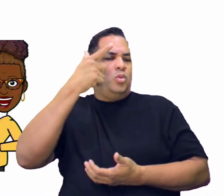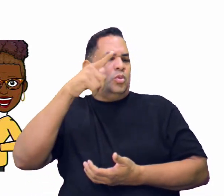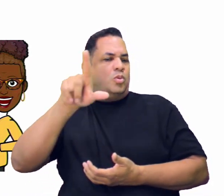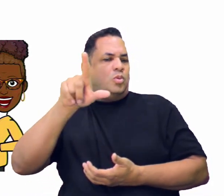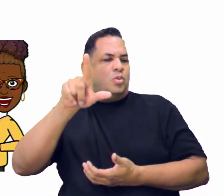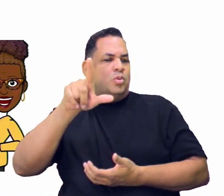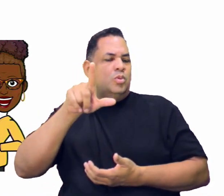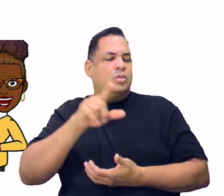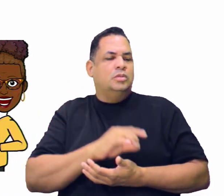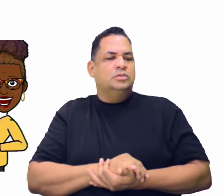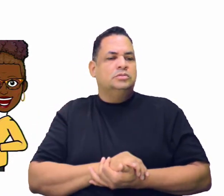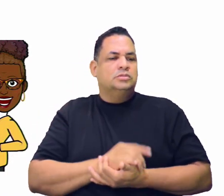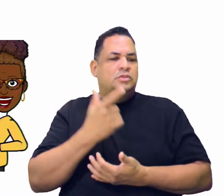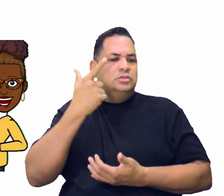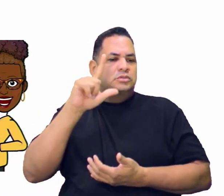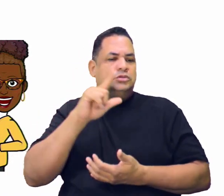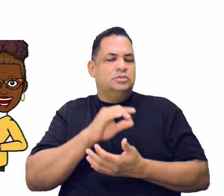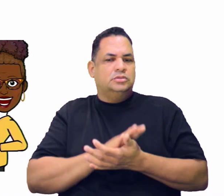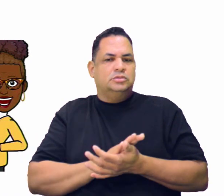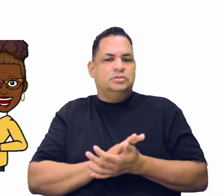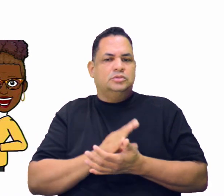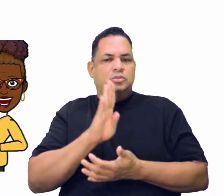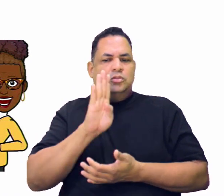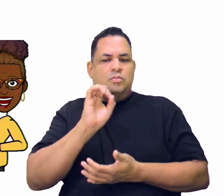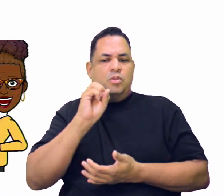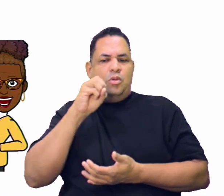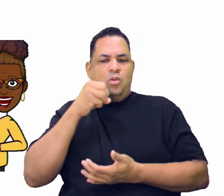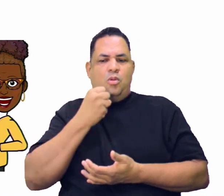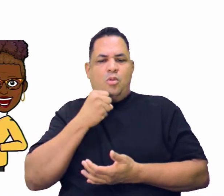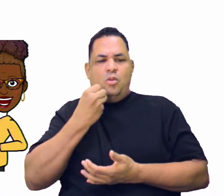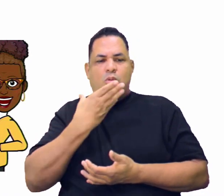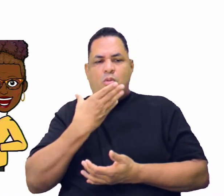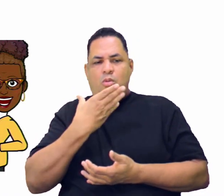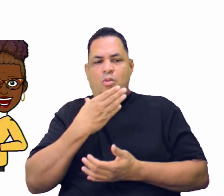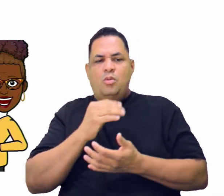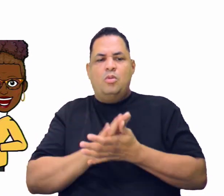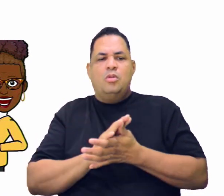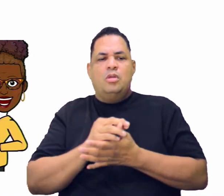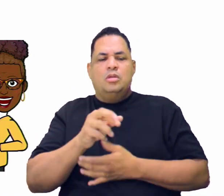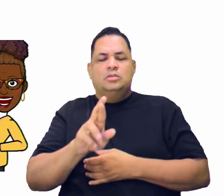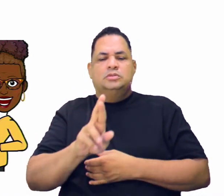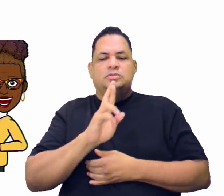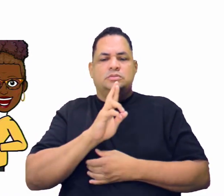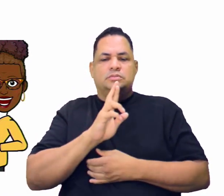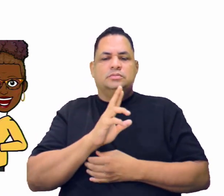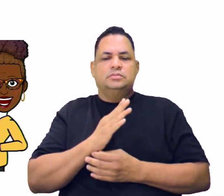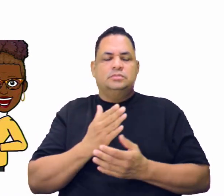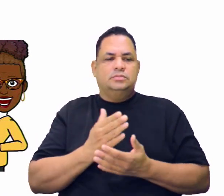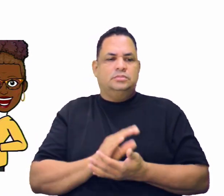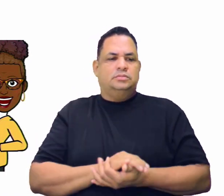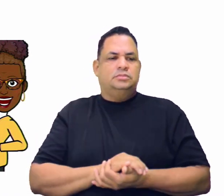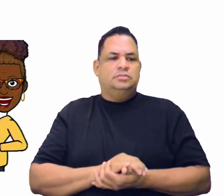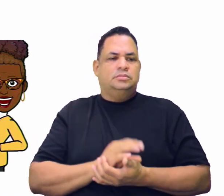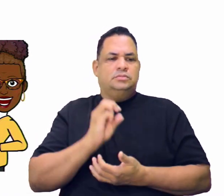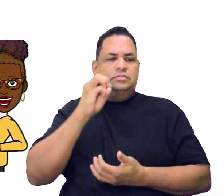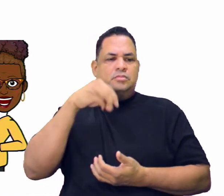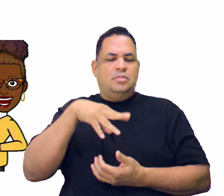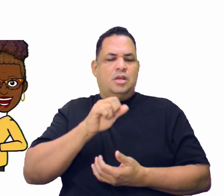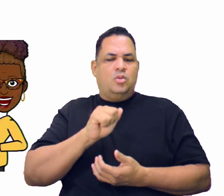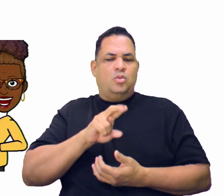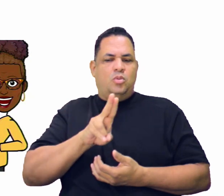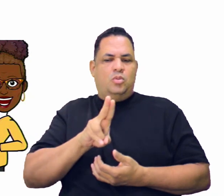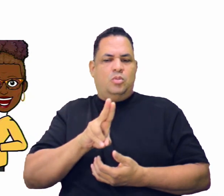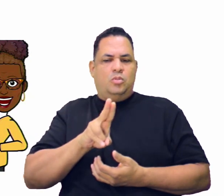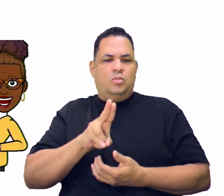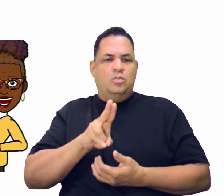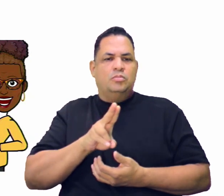Obtivemos um bom resultado. Obtivemos um mau resultado. Então, mal com